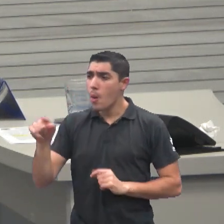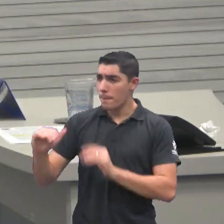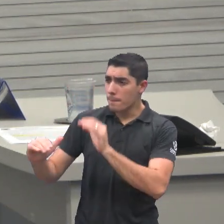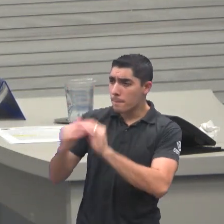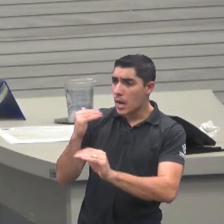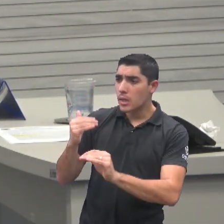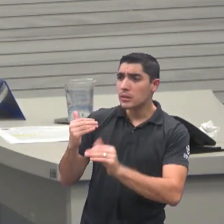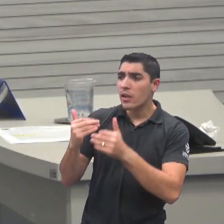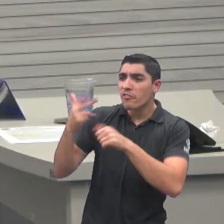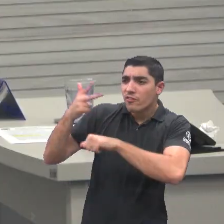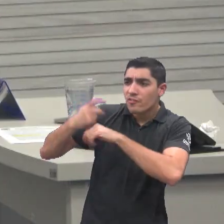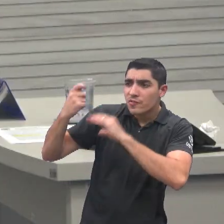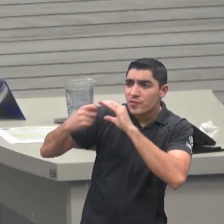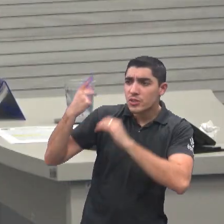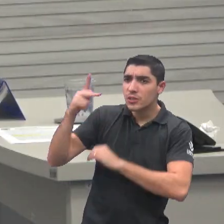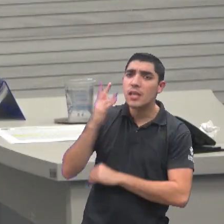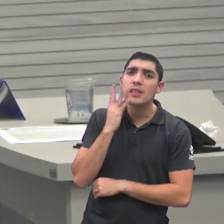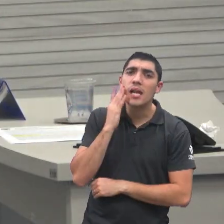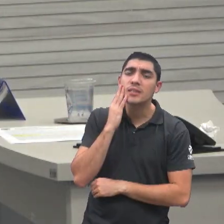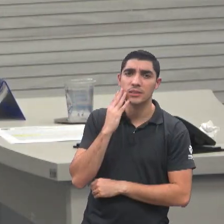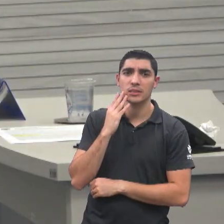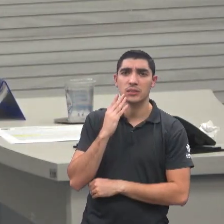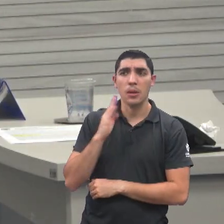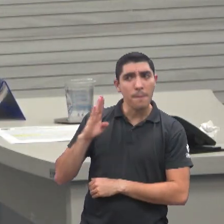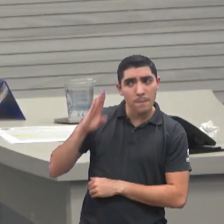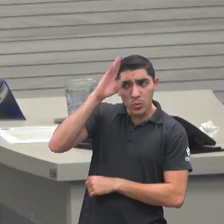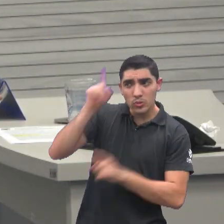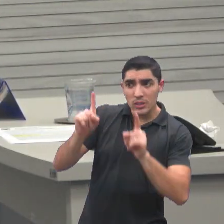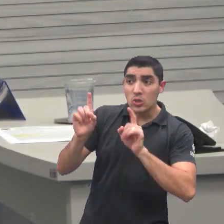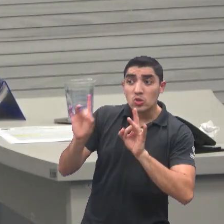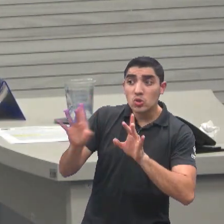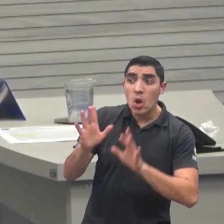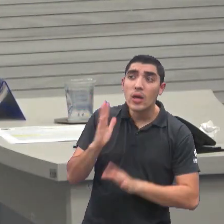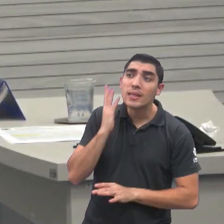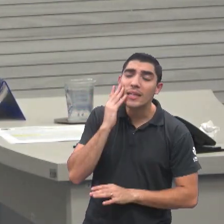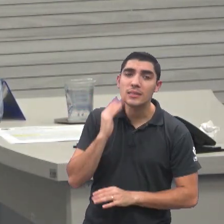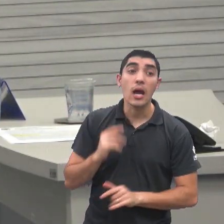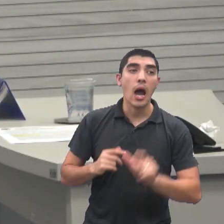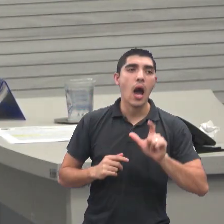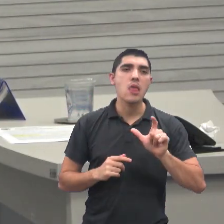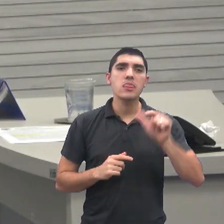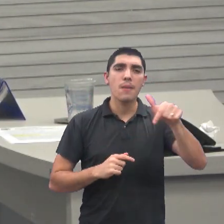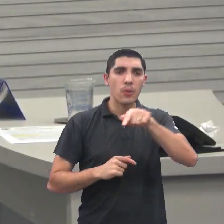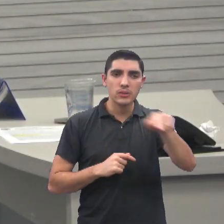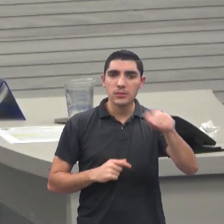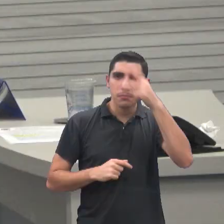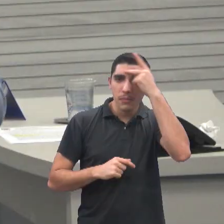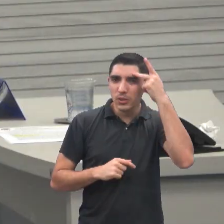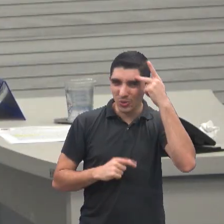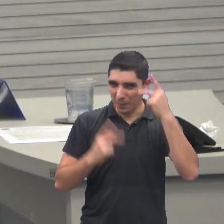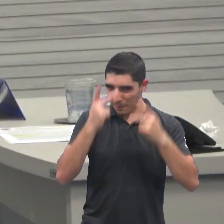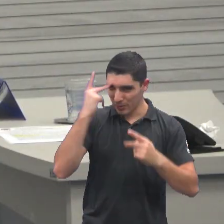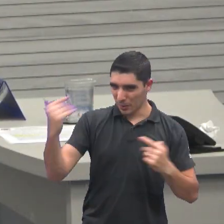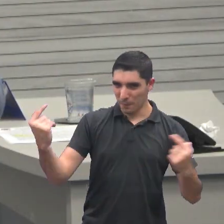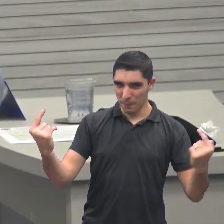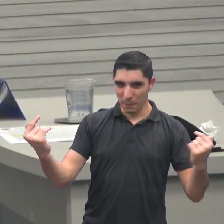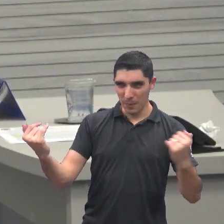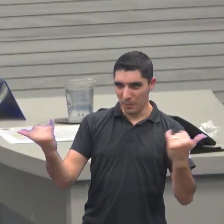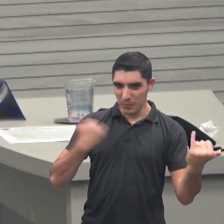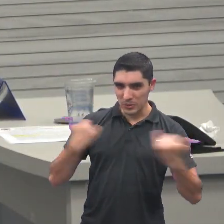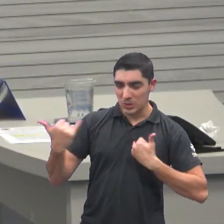queria Bolsonaro. Quando viu que quem impulsionava o Tarcísio era o Bolsonaro, aí começaram a